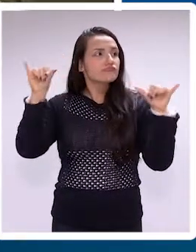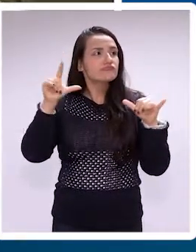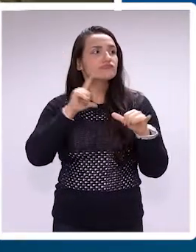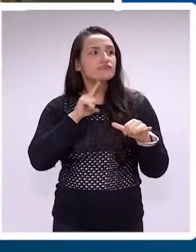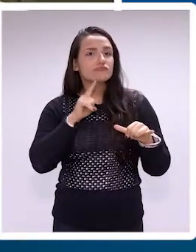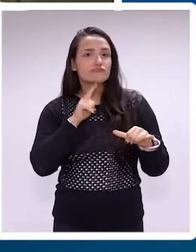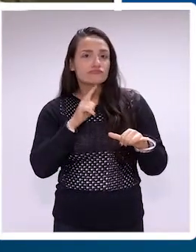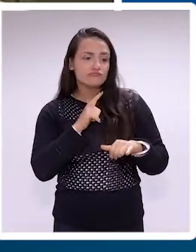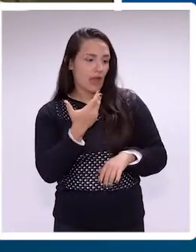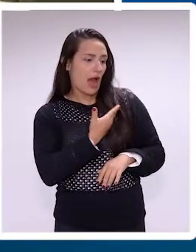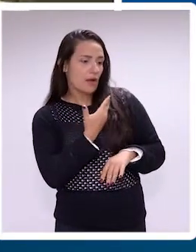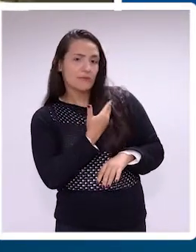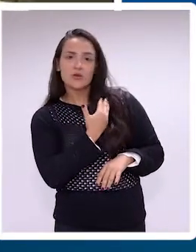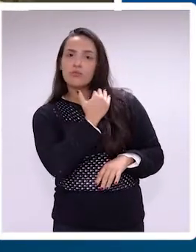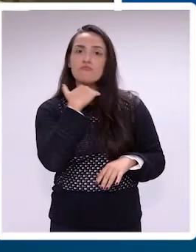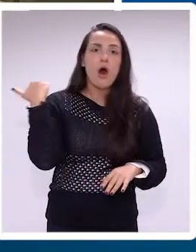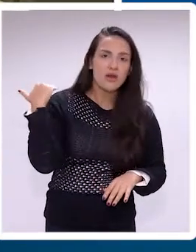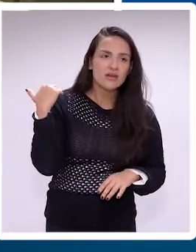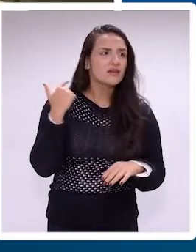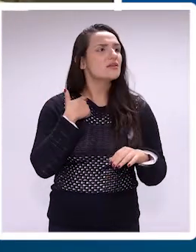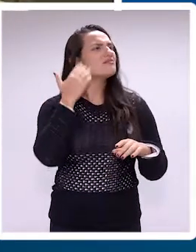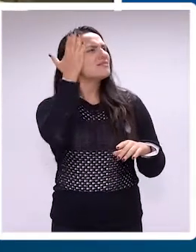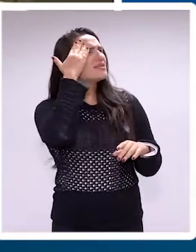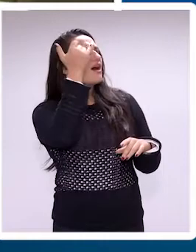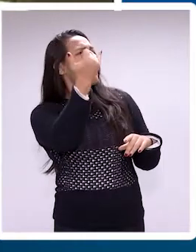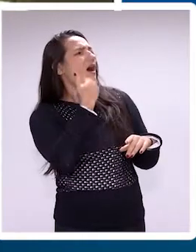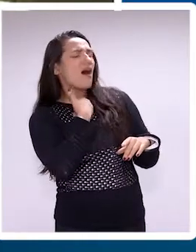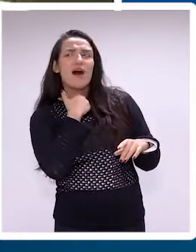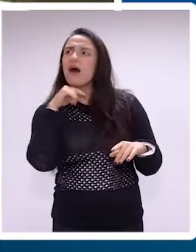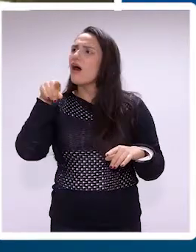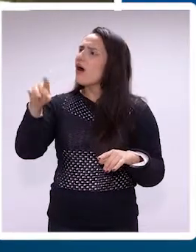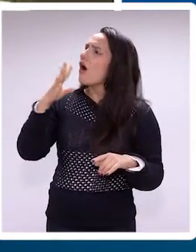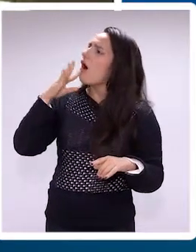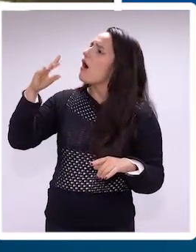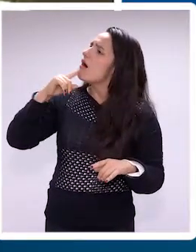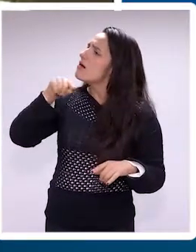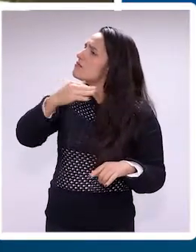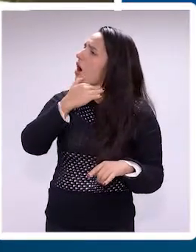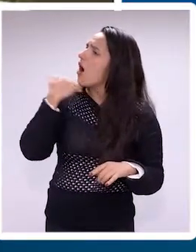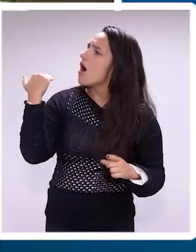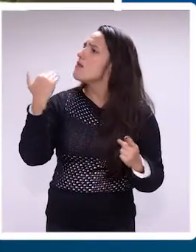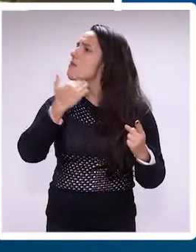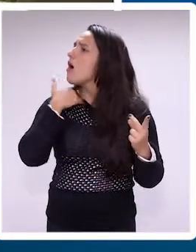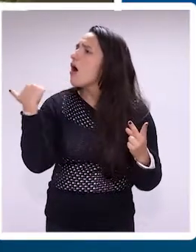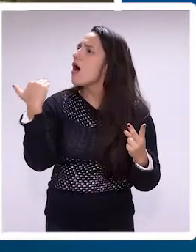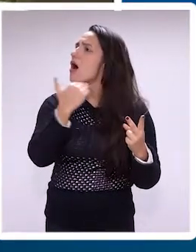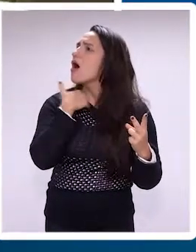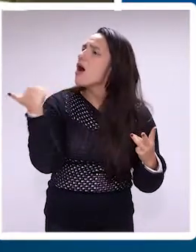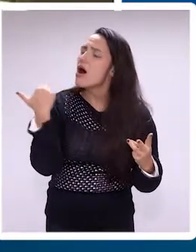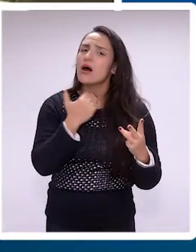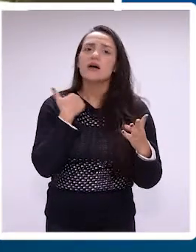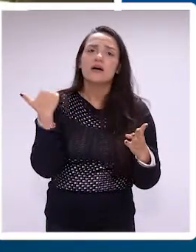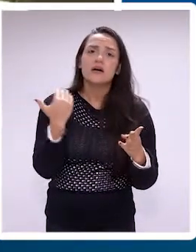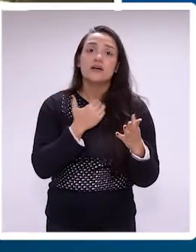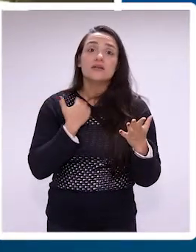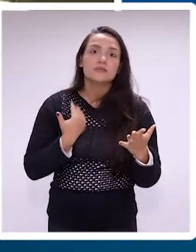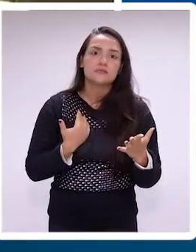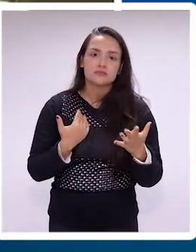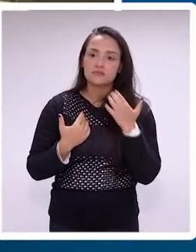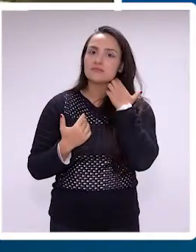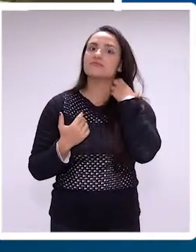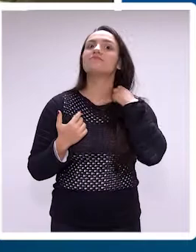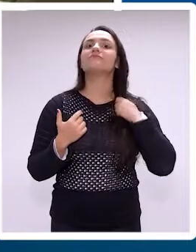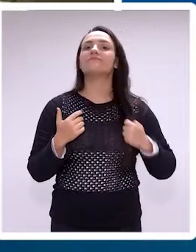de alguma pessoa conhecida, da morte de alguma pessoa amiga e das dificuldades que está se tendo